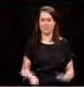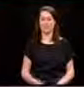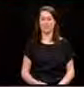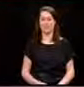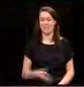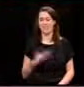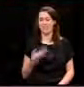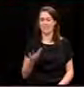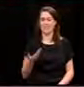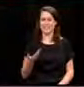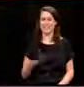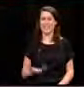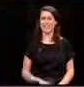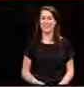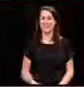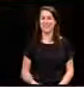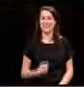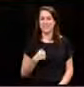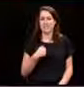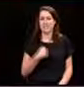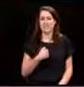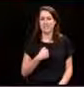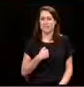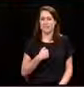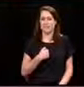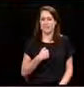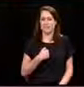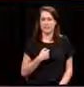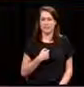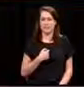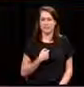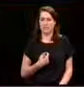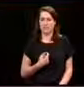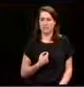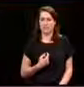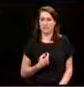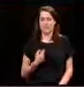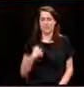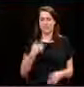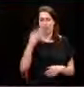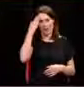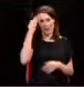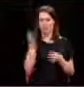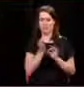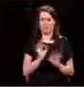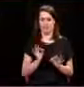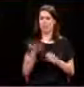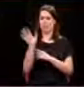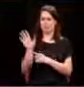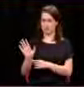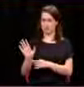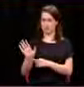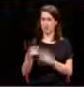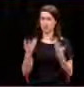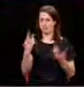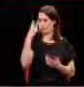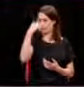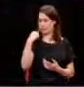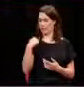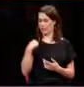Olha, Ricardo, eu sou de uma maneira que é impressionante. Eu, por exemplo, em relação, por exemplo, aos cegos, eu